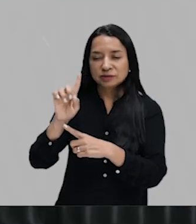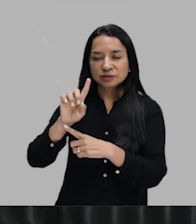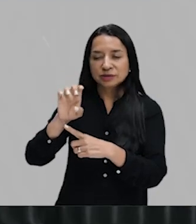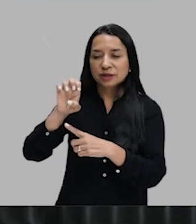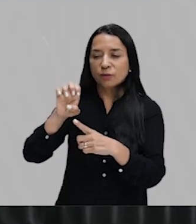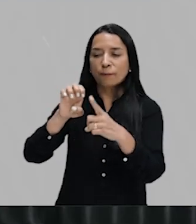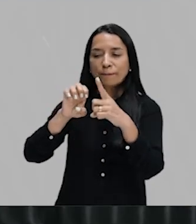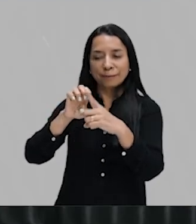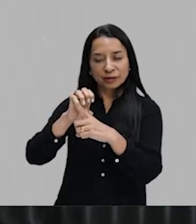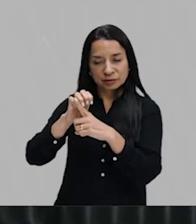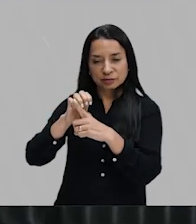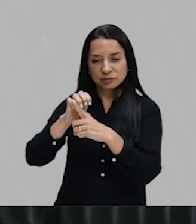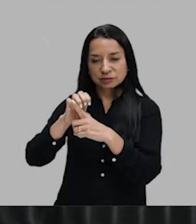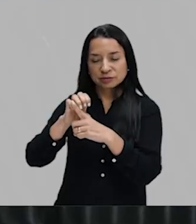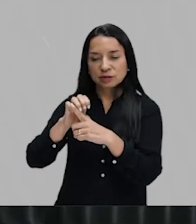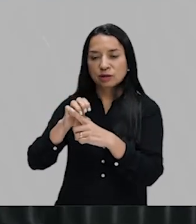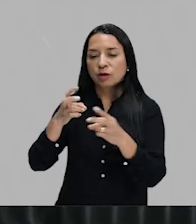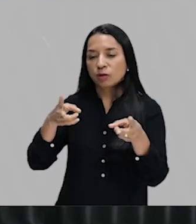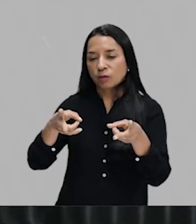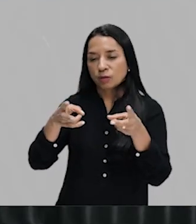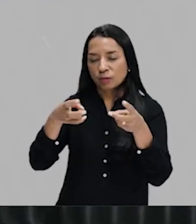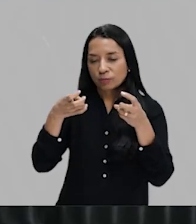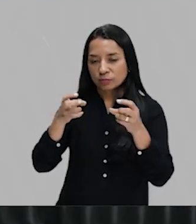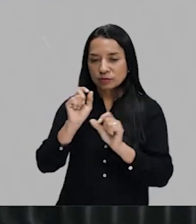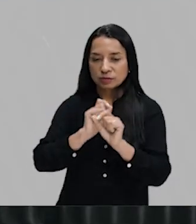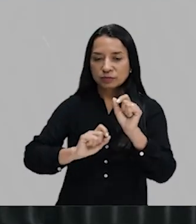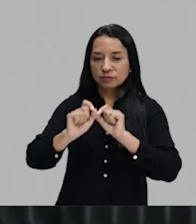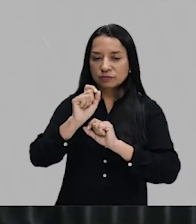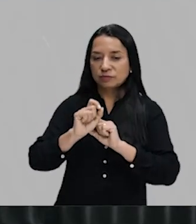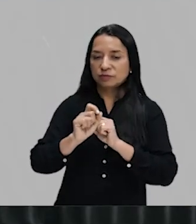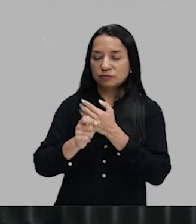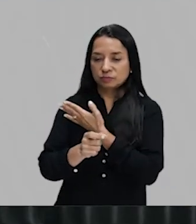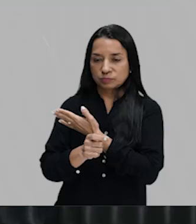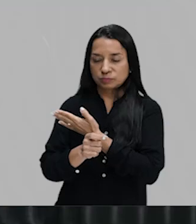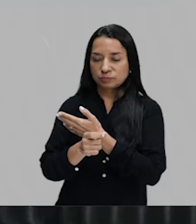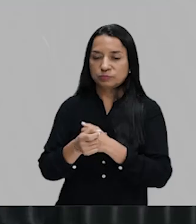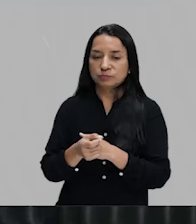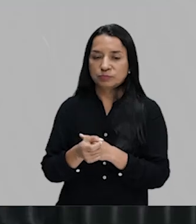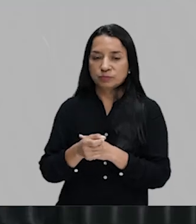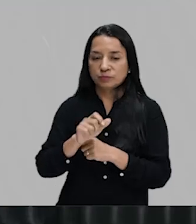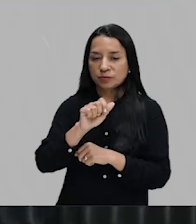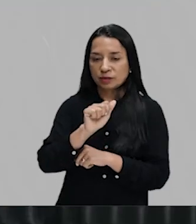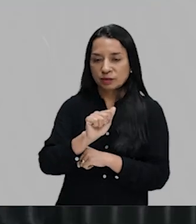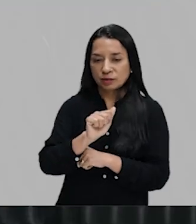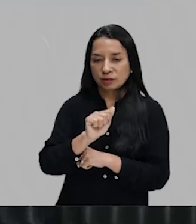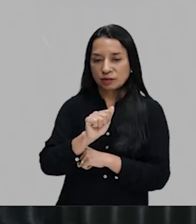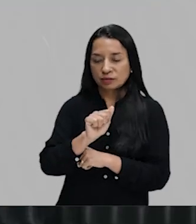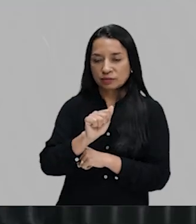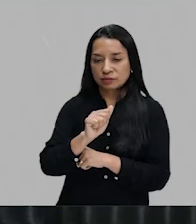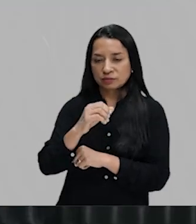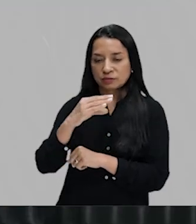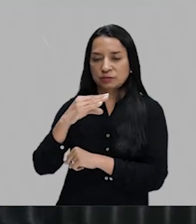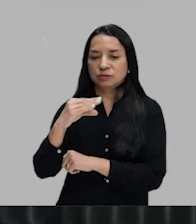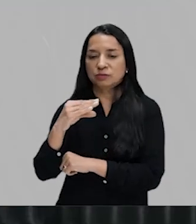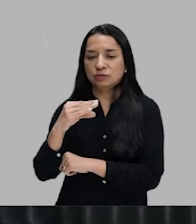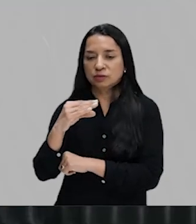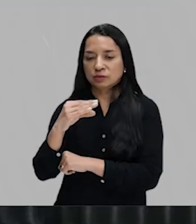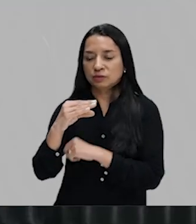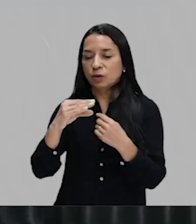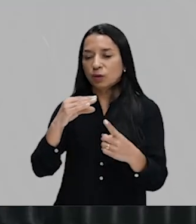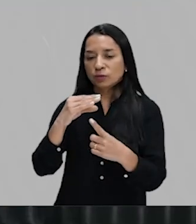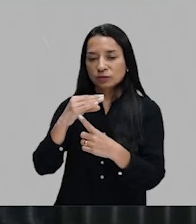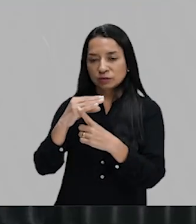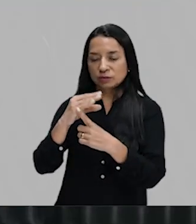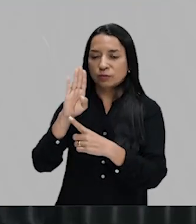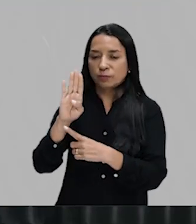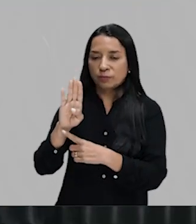e não está contido. Observe que com essa notação aqui, ó, A, Czinho cortado B, o que que isso quer dizer?